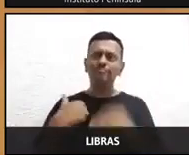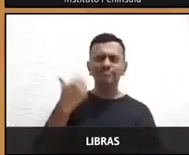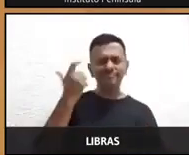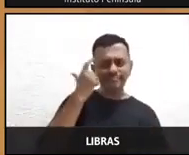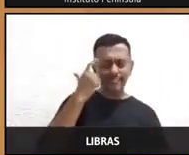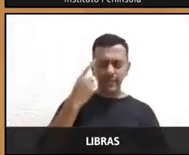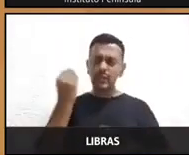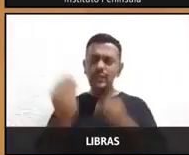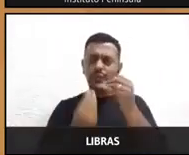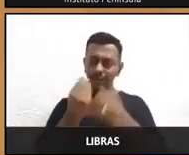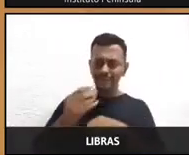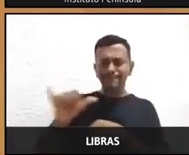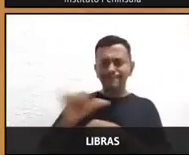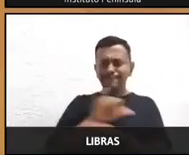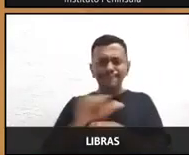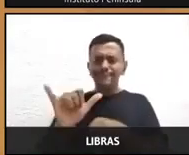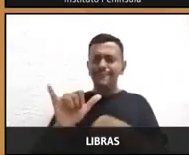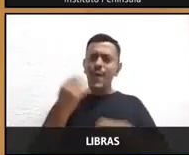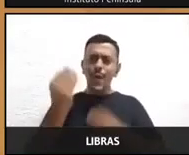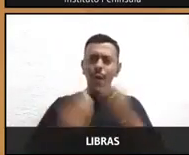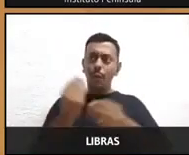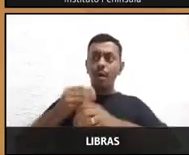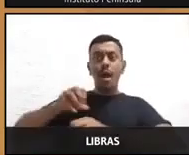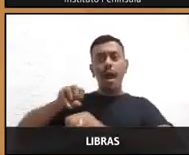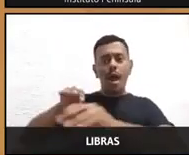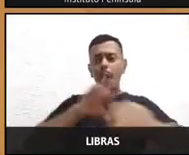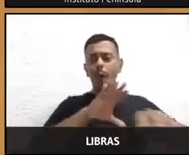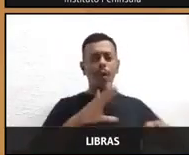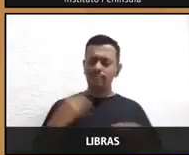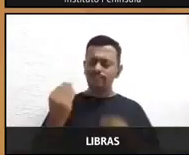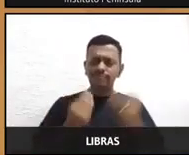maneiras de dar aulas online.